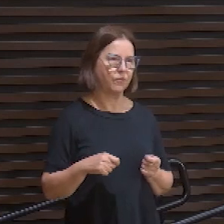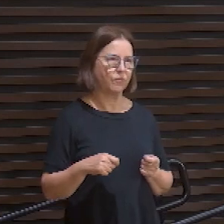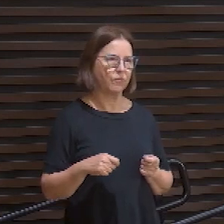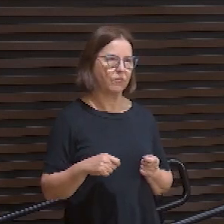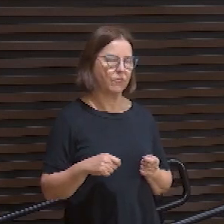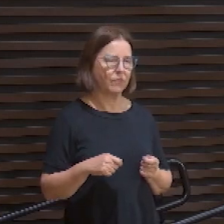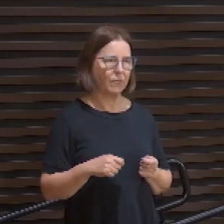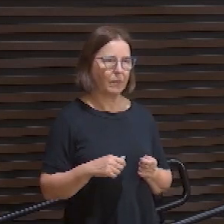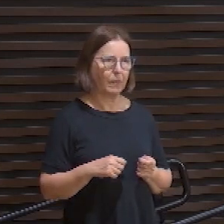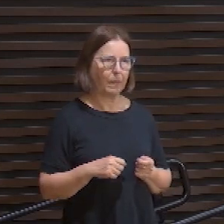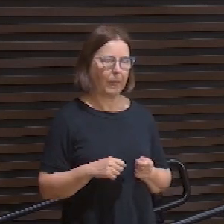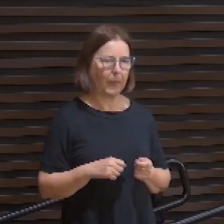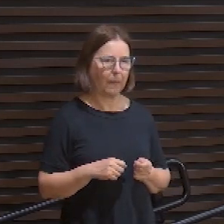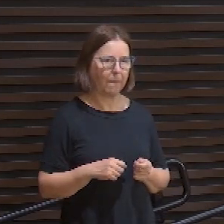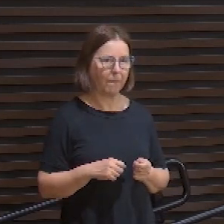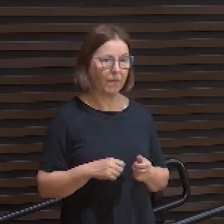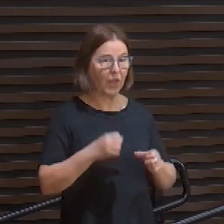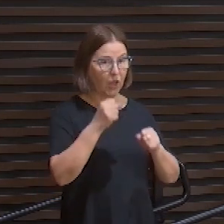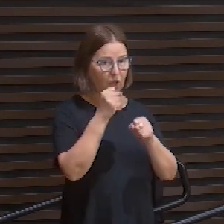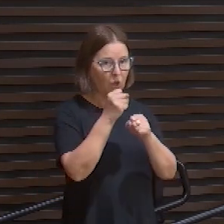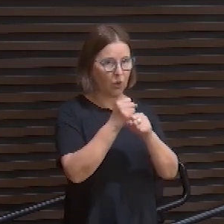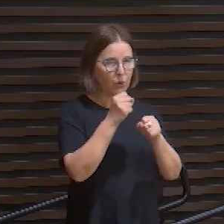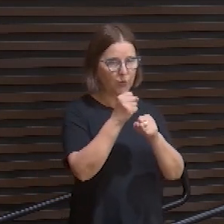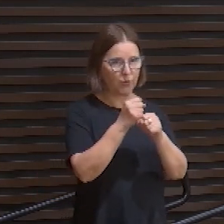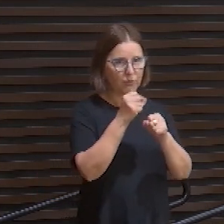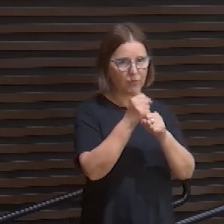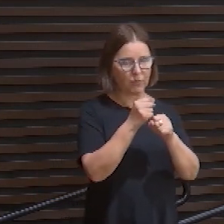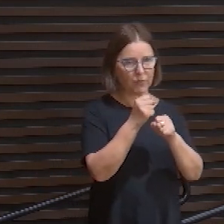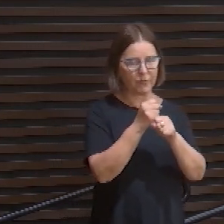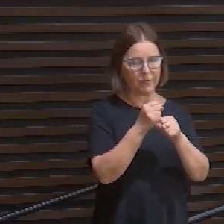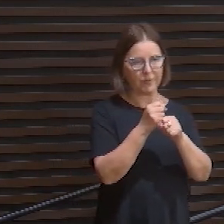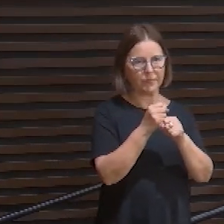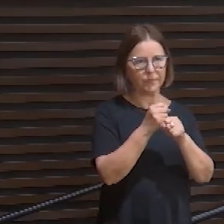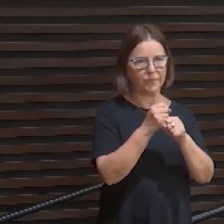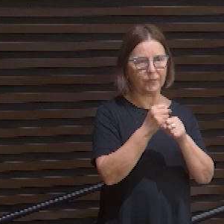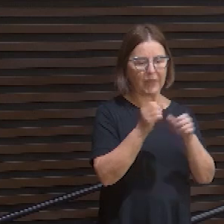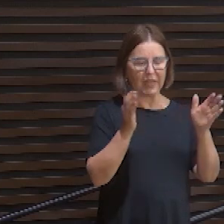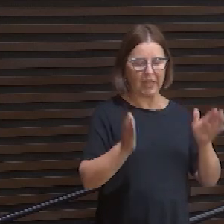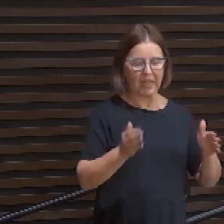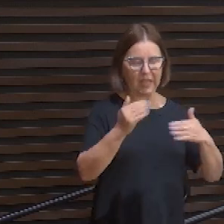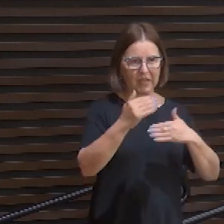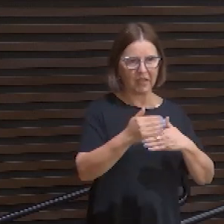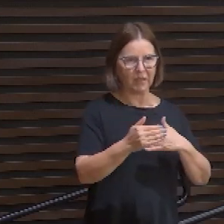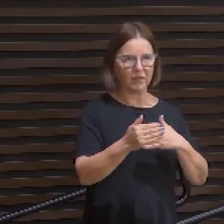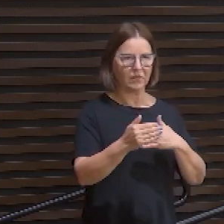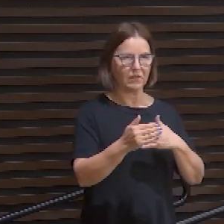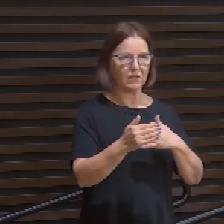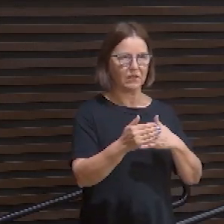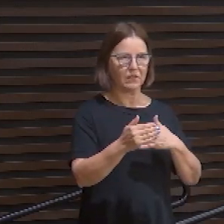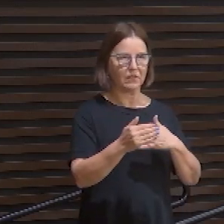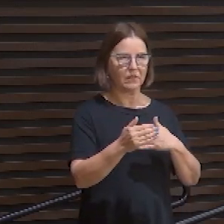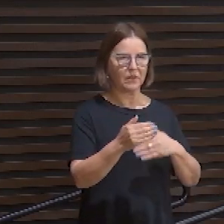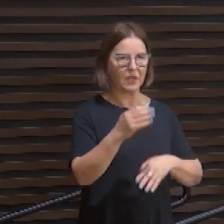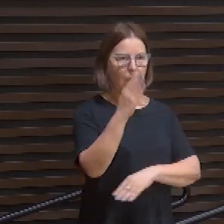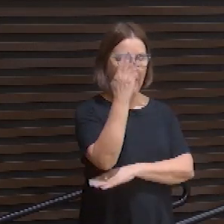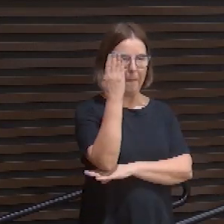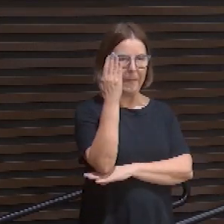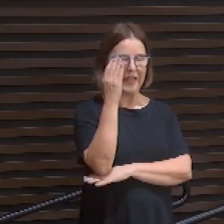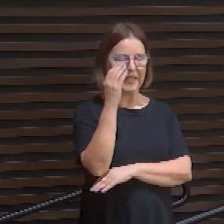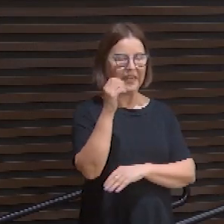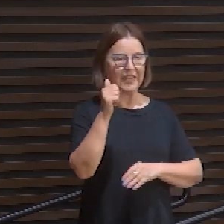artífice. Eles construíram aquela caixa de madeira de